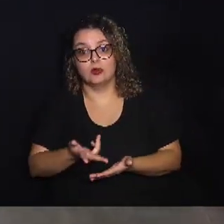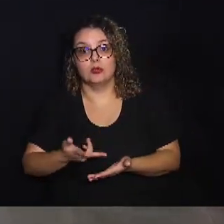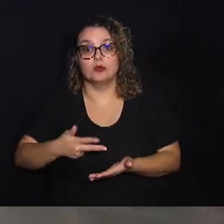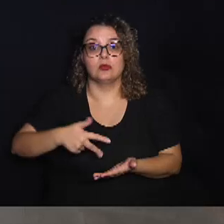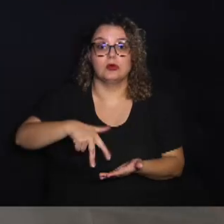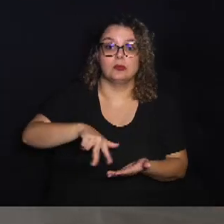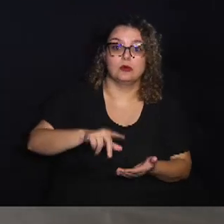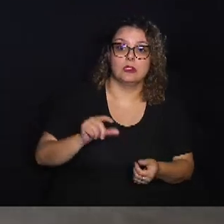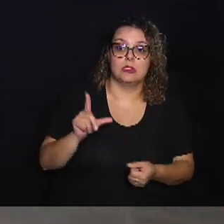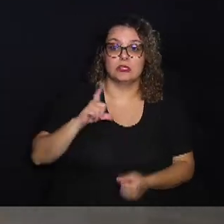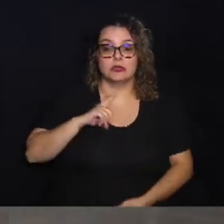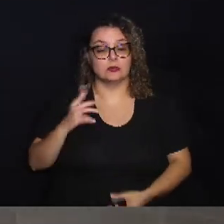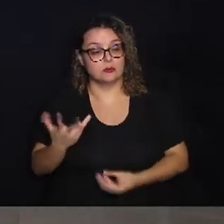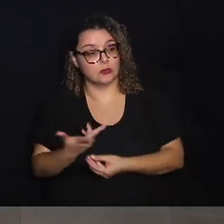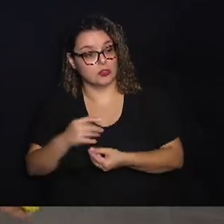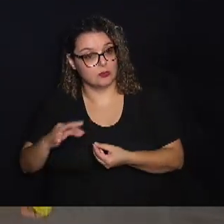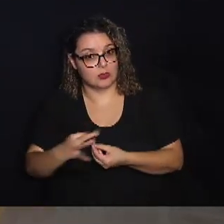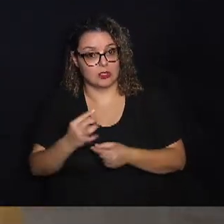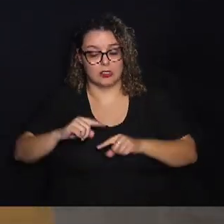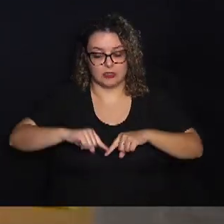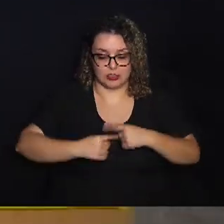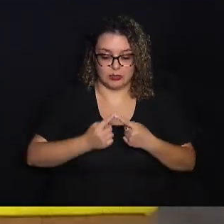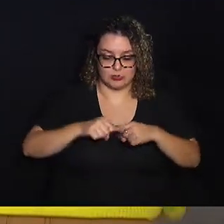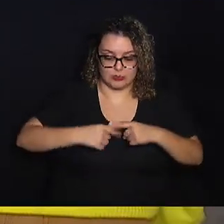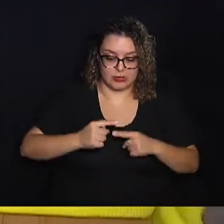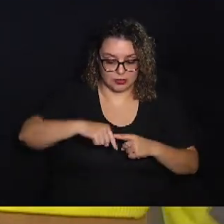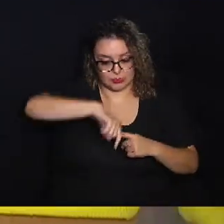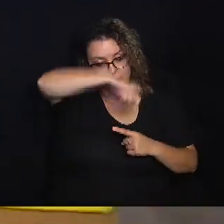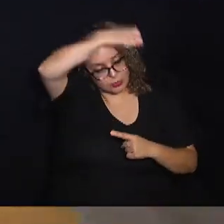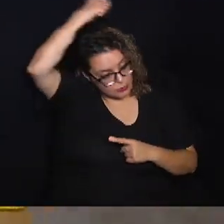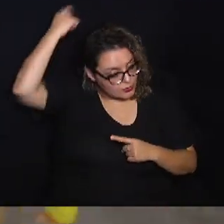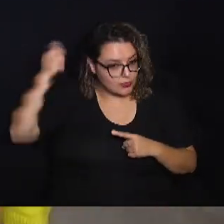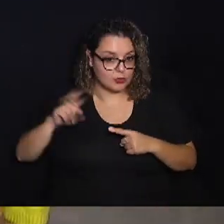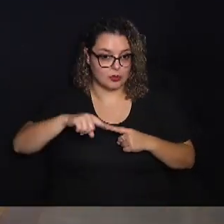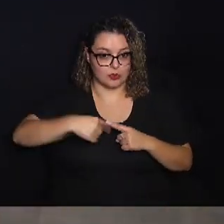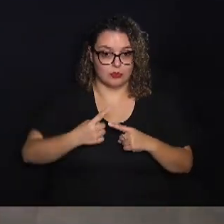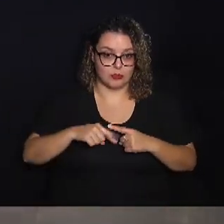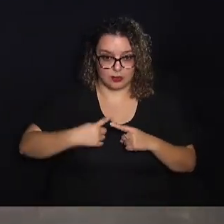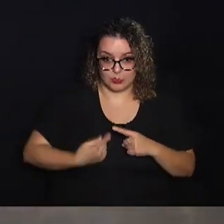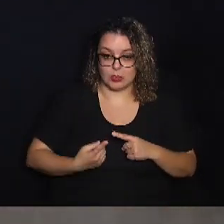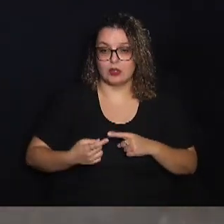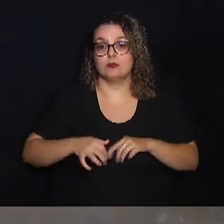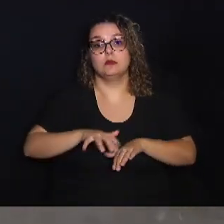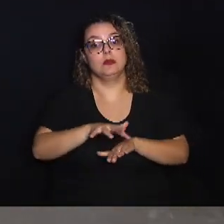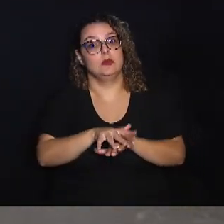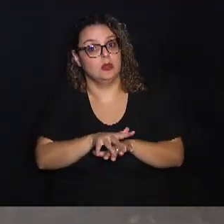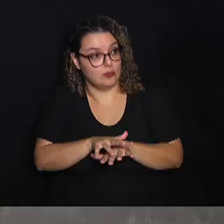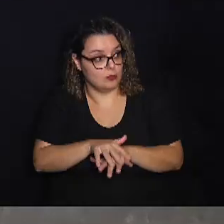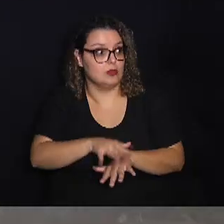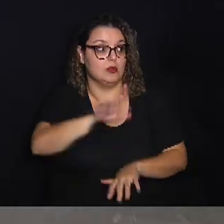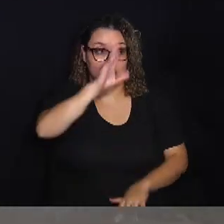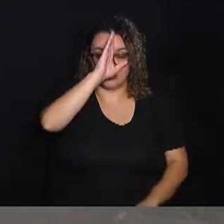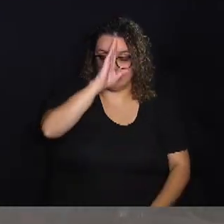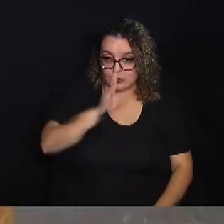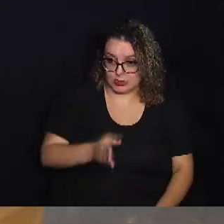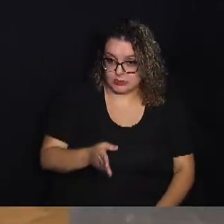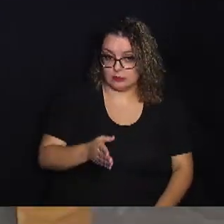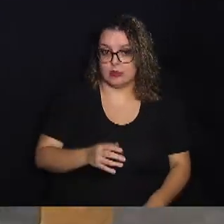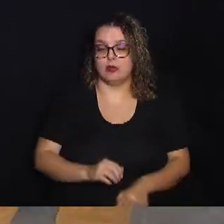temos artesanato, nós temos tricô e crochê, temos braille, que é a nossa porta de entrada, né?